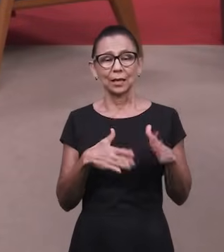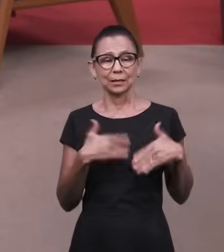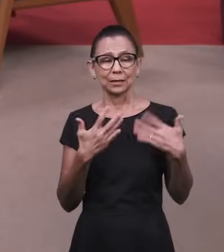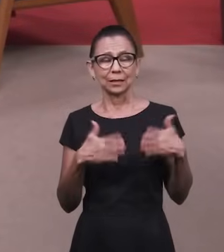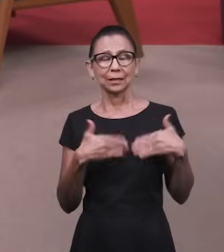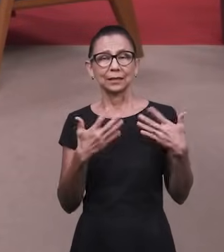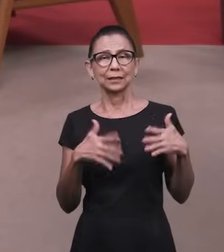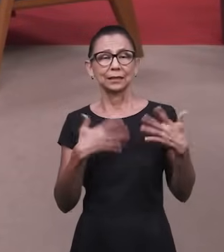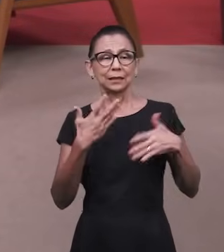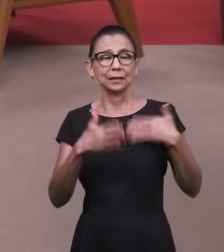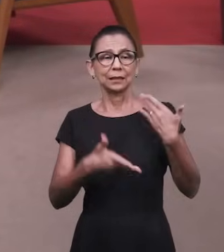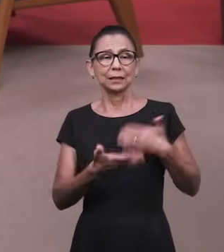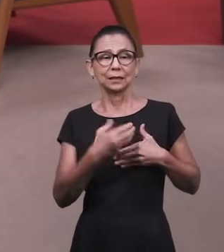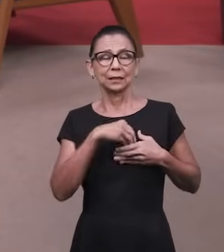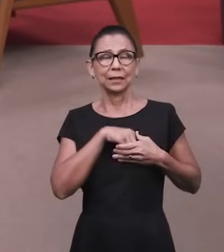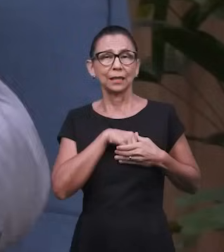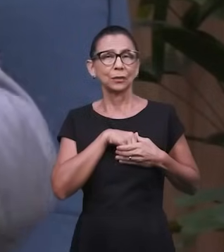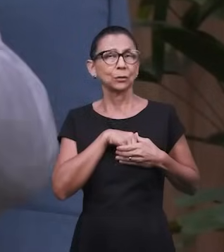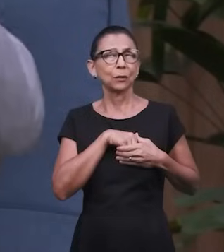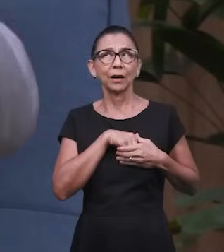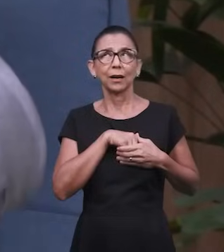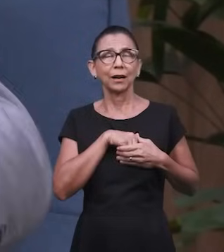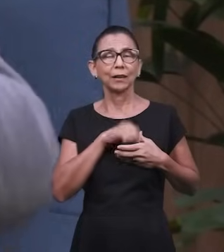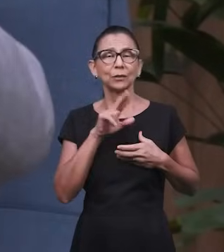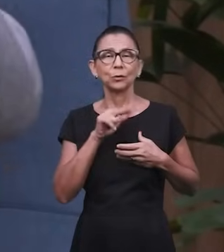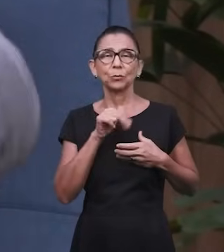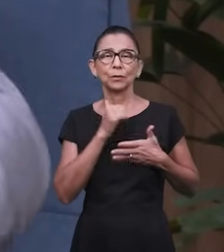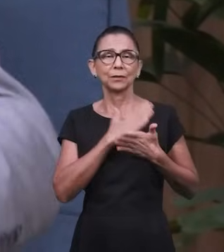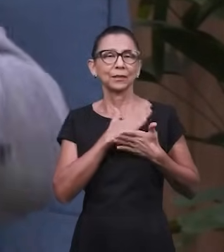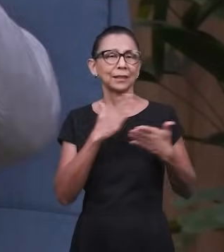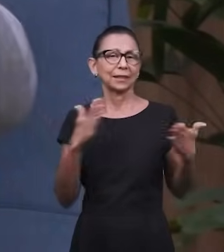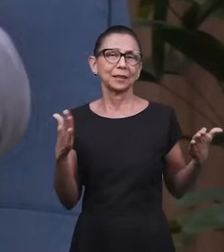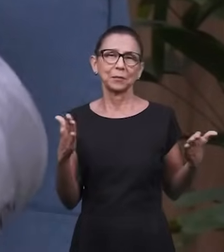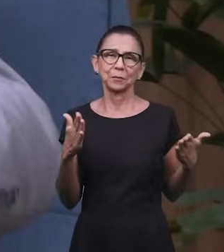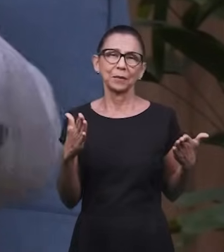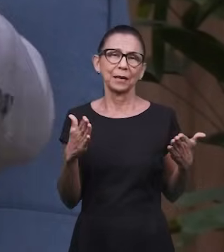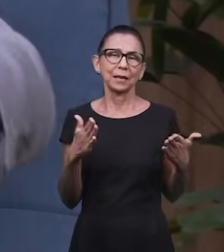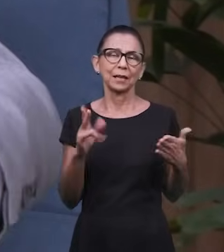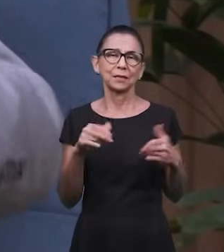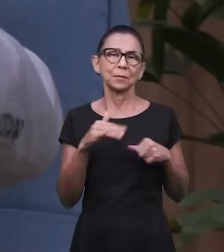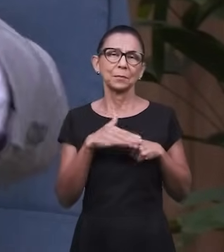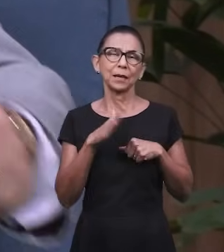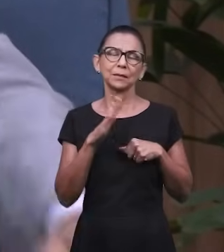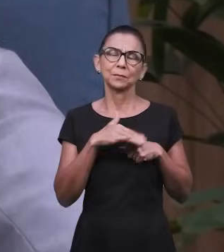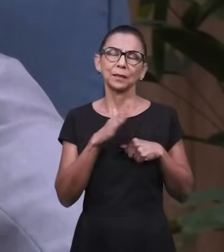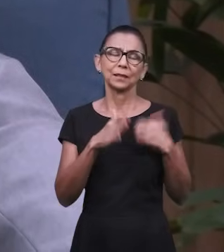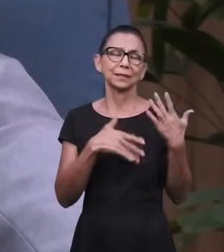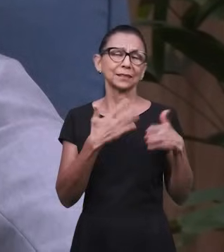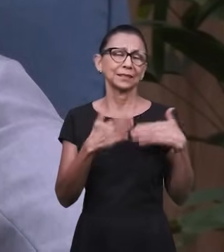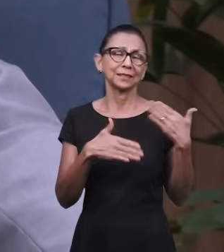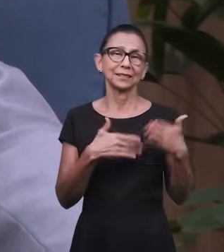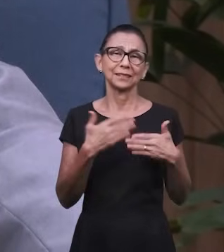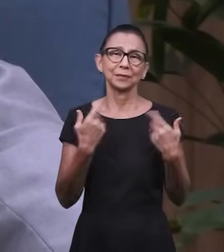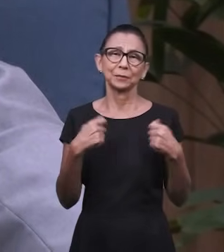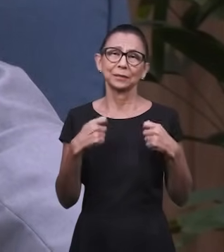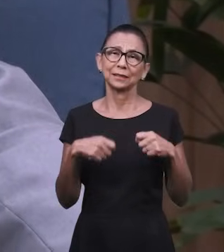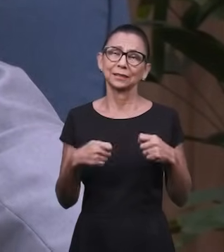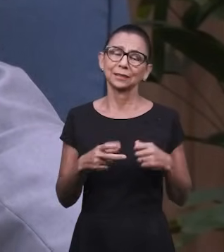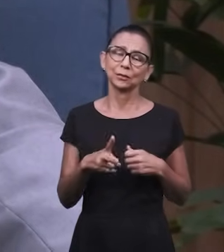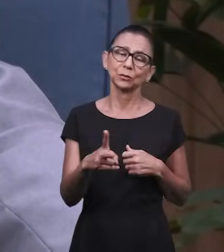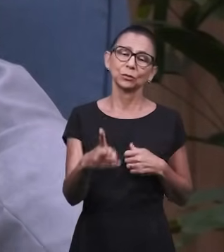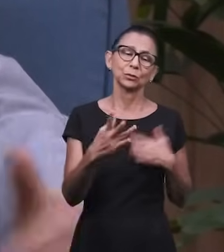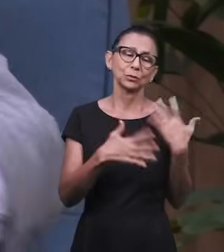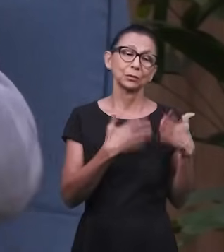né, de uma alegria que só aumenta e que não para. A gente continua repercutindo essa alegria, né, seja pelo Trombetas